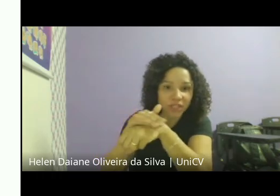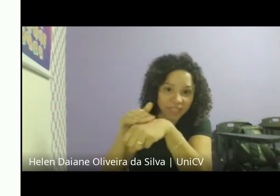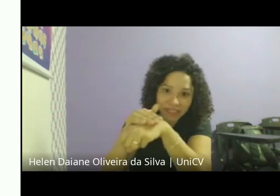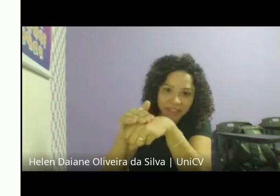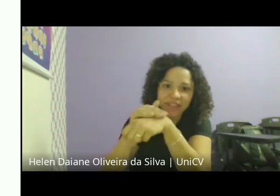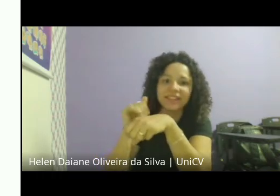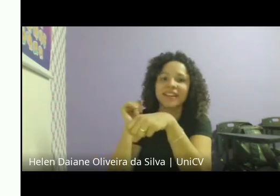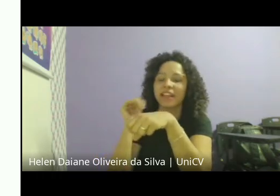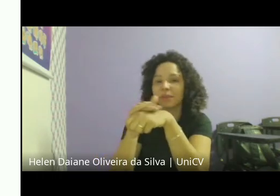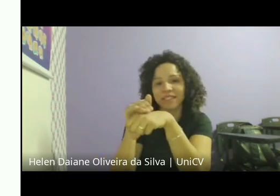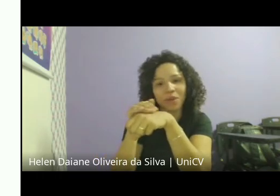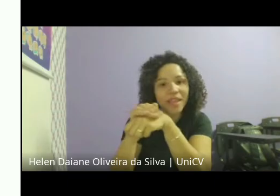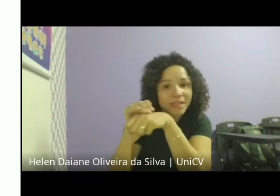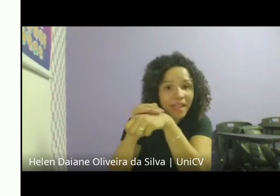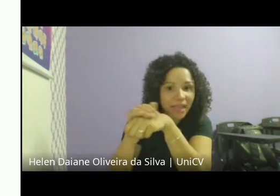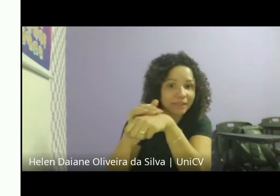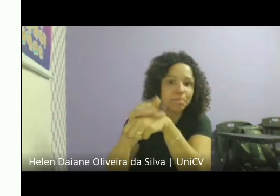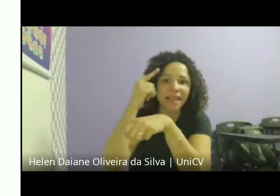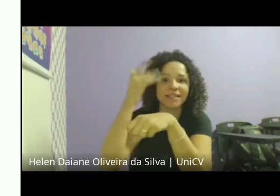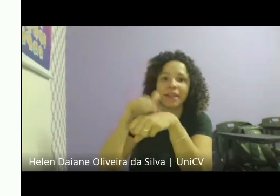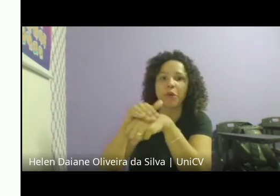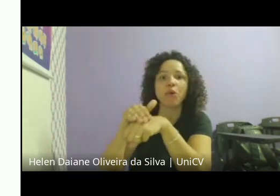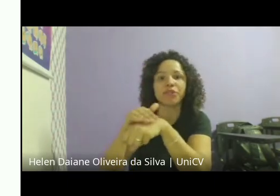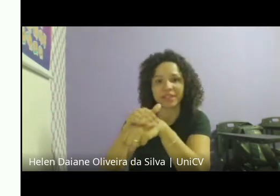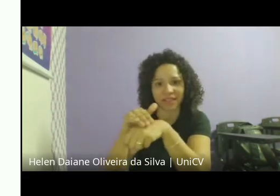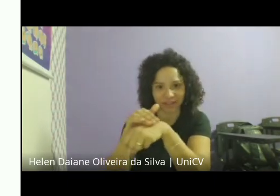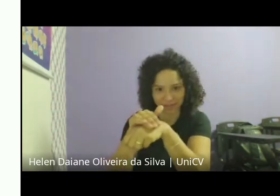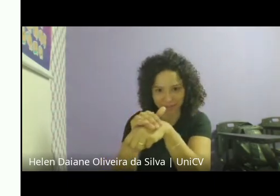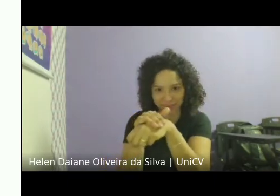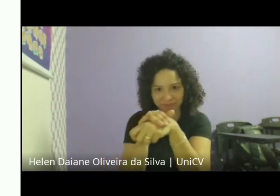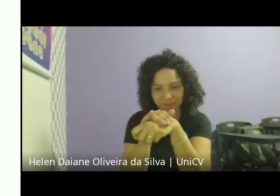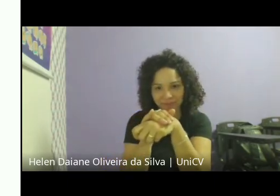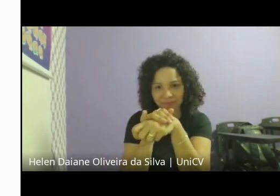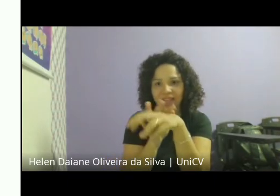com uma coceirinha. Mas você não ia pensar em conversar.